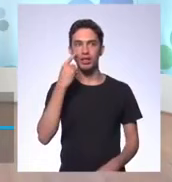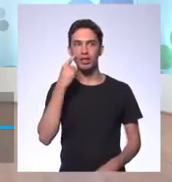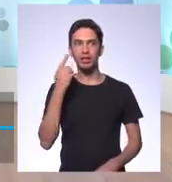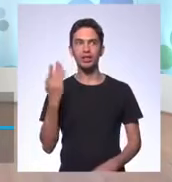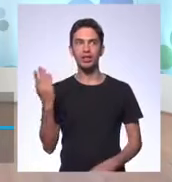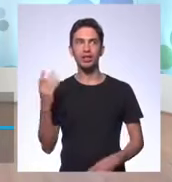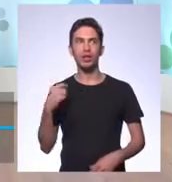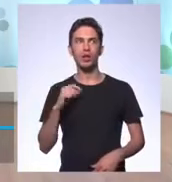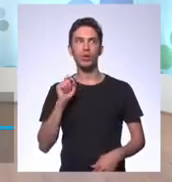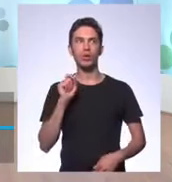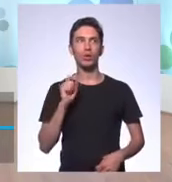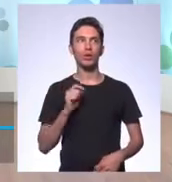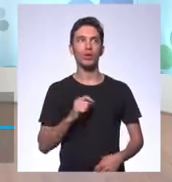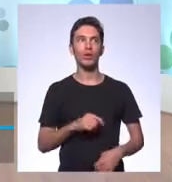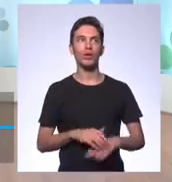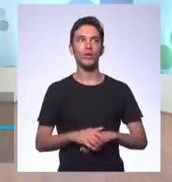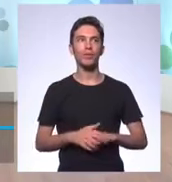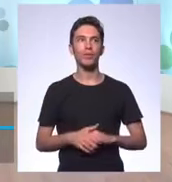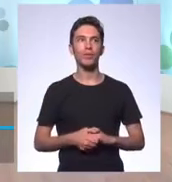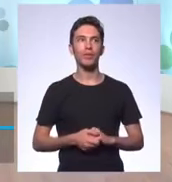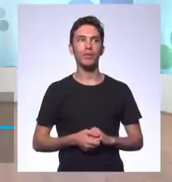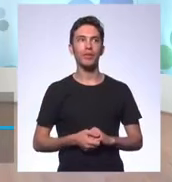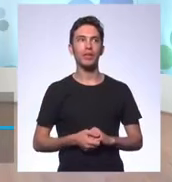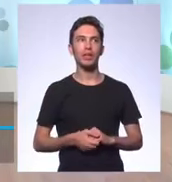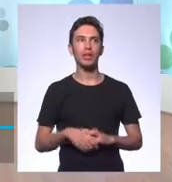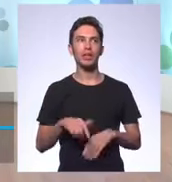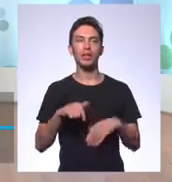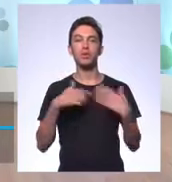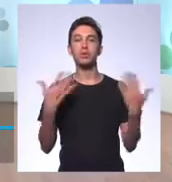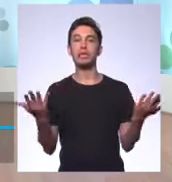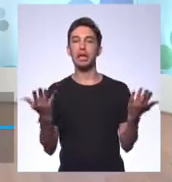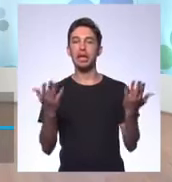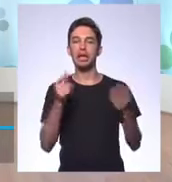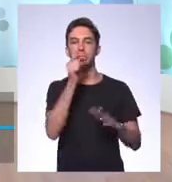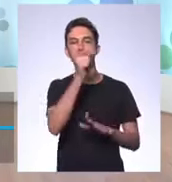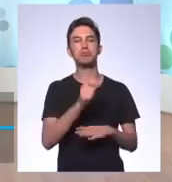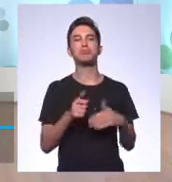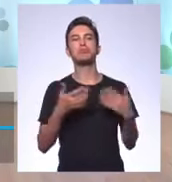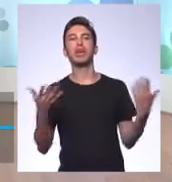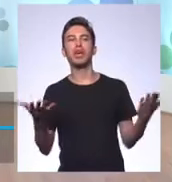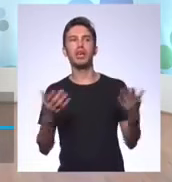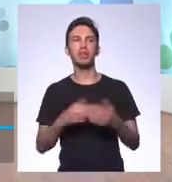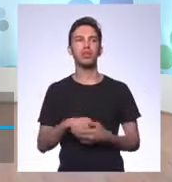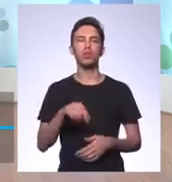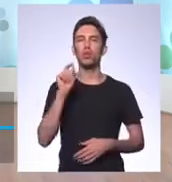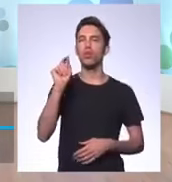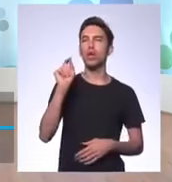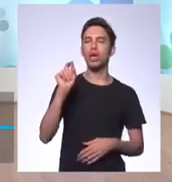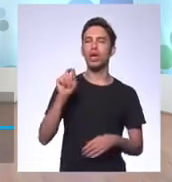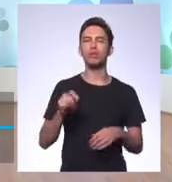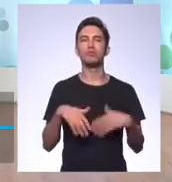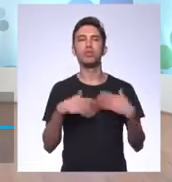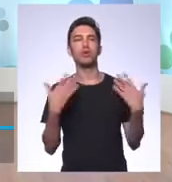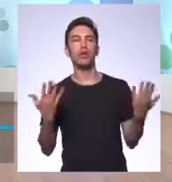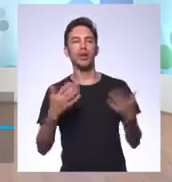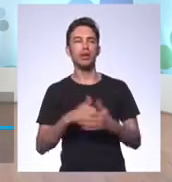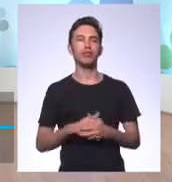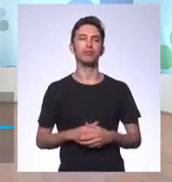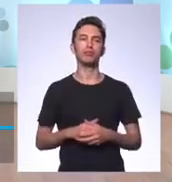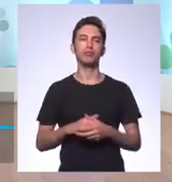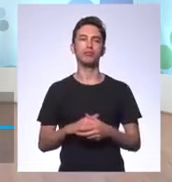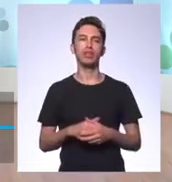o quê, né? A gente tem um quem, tá bem simples, né? A gente tem um quê. O o quê, que seriam, então,